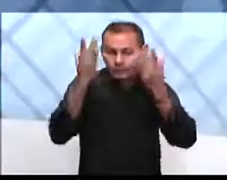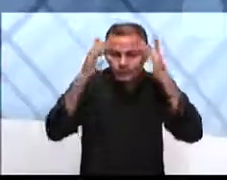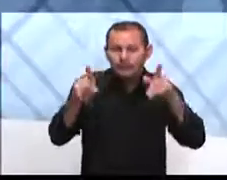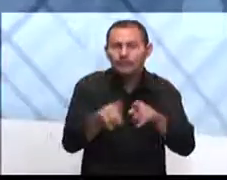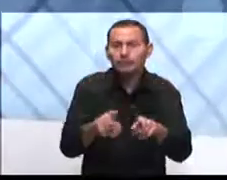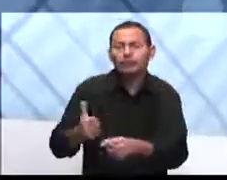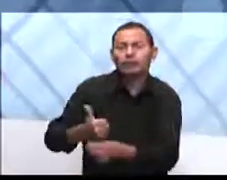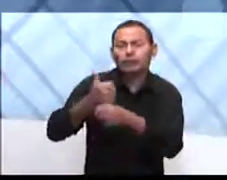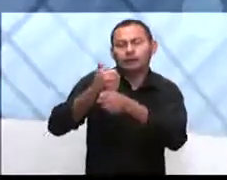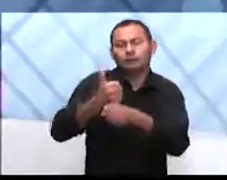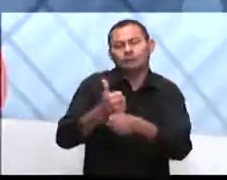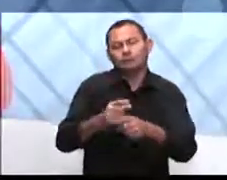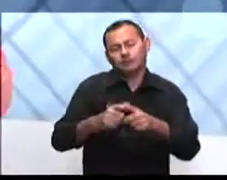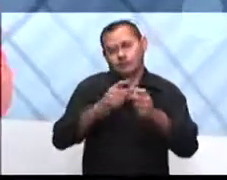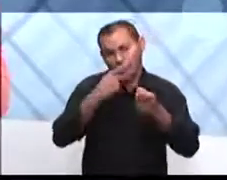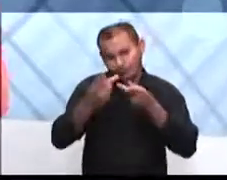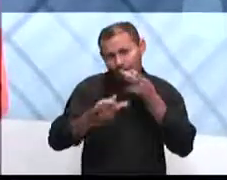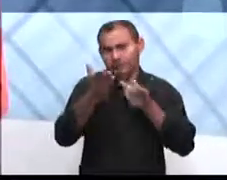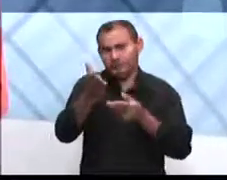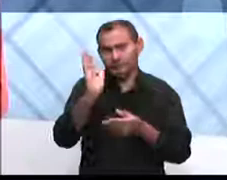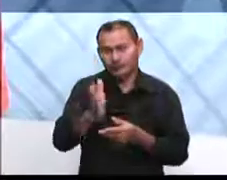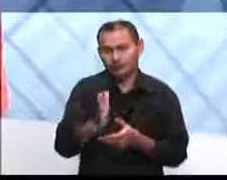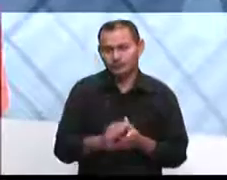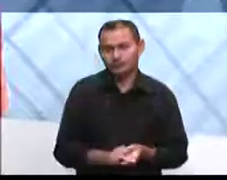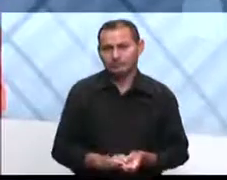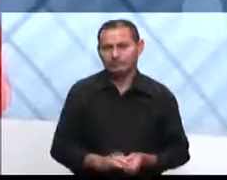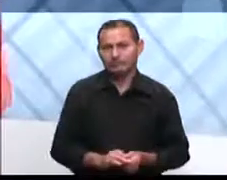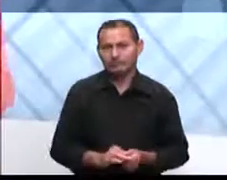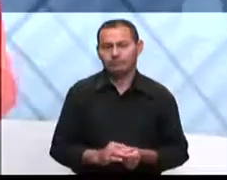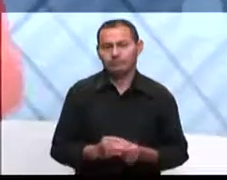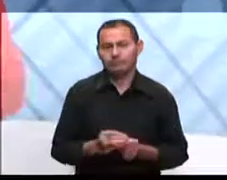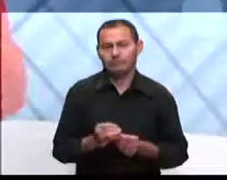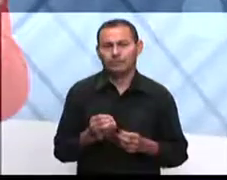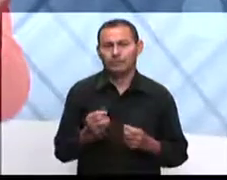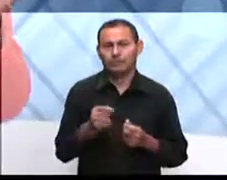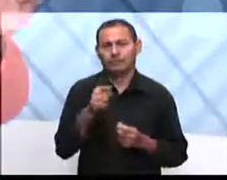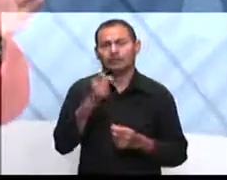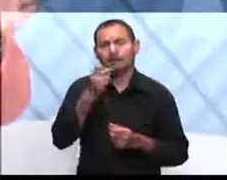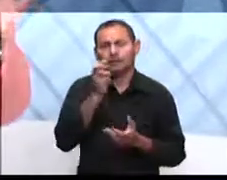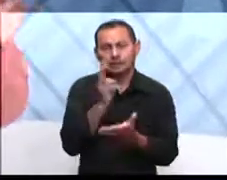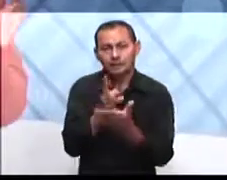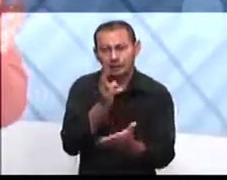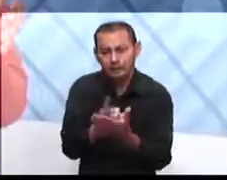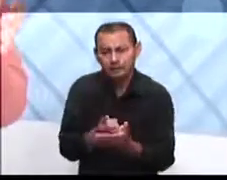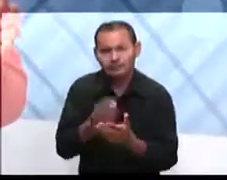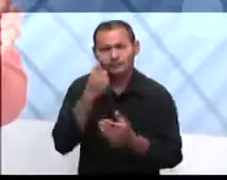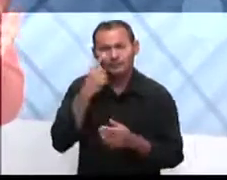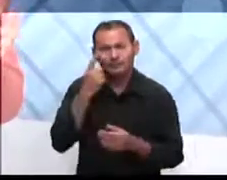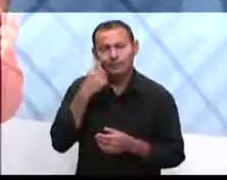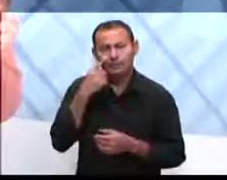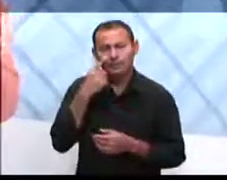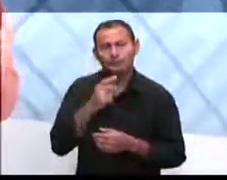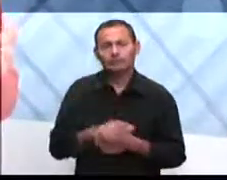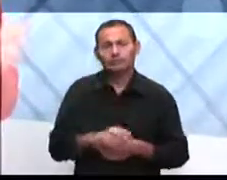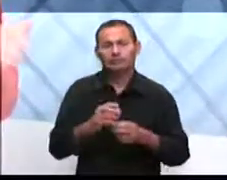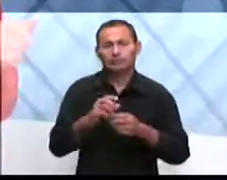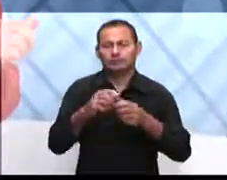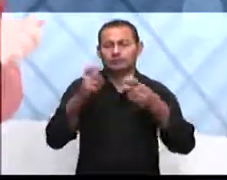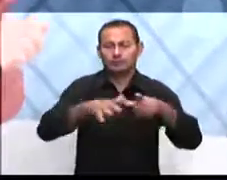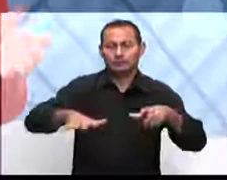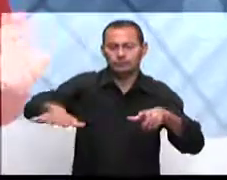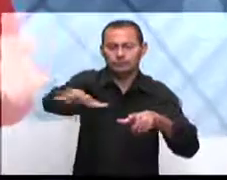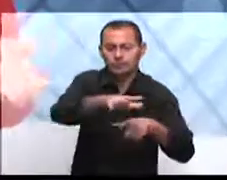última dica aí, lembrando, já falei várias vezes, né? Sempre verifiquem, então, a natureza